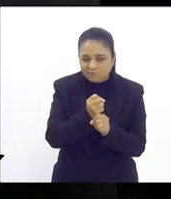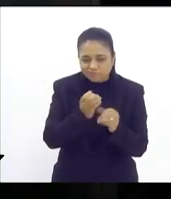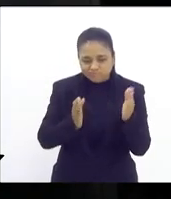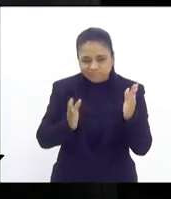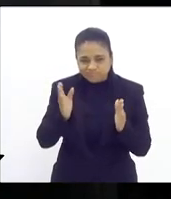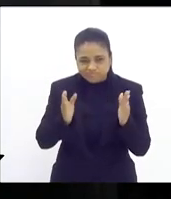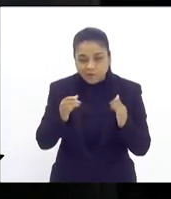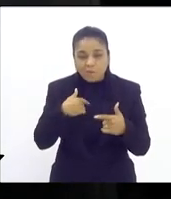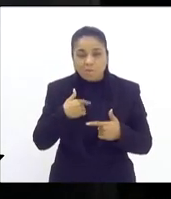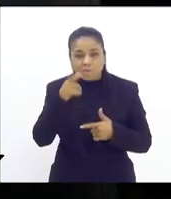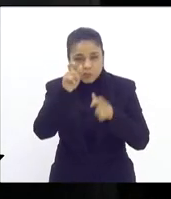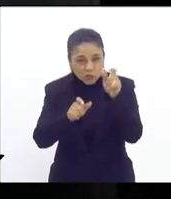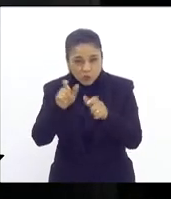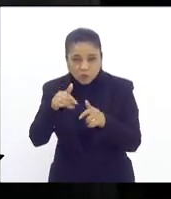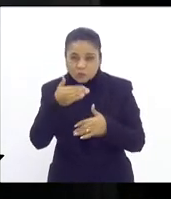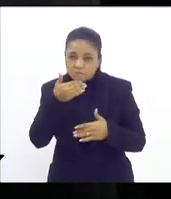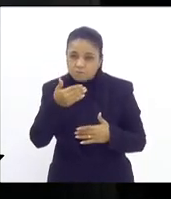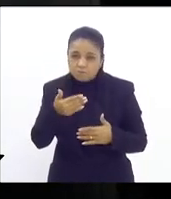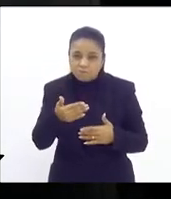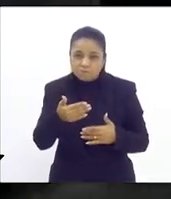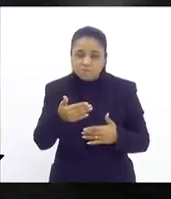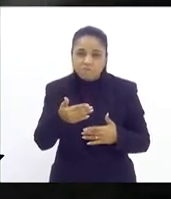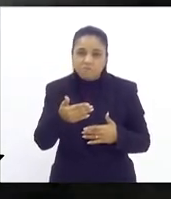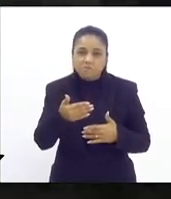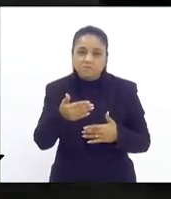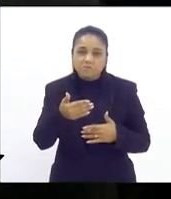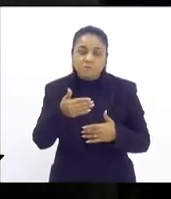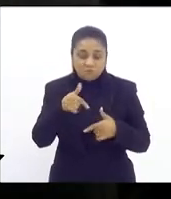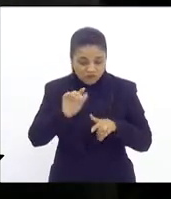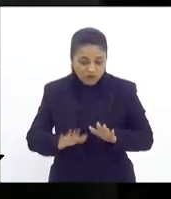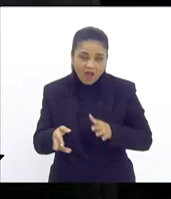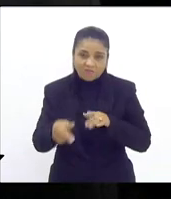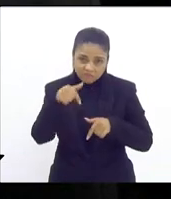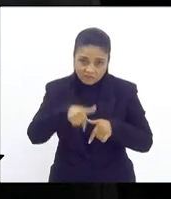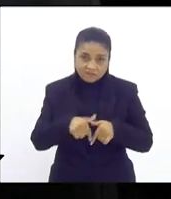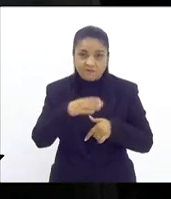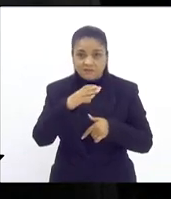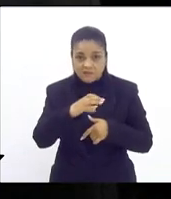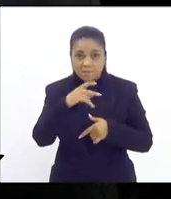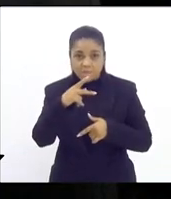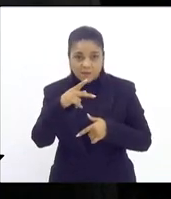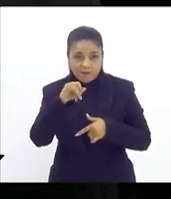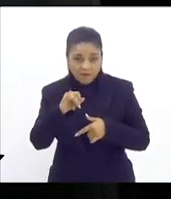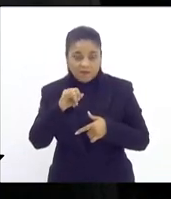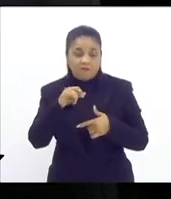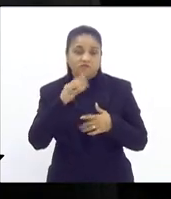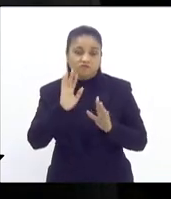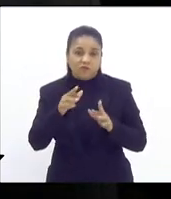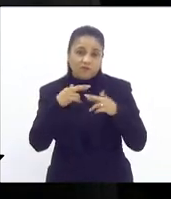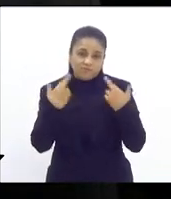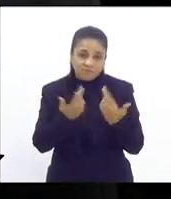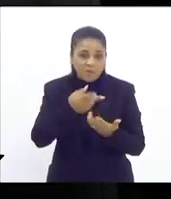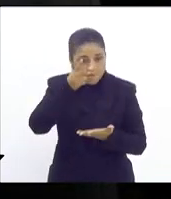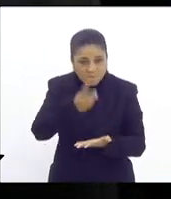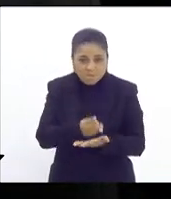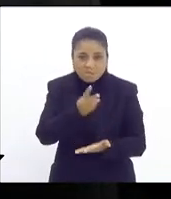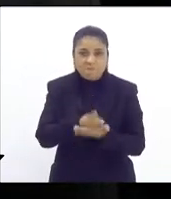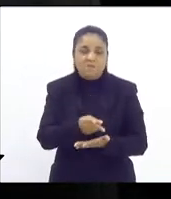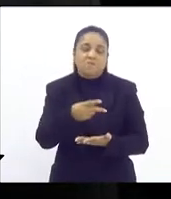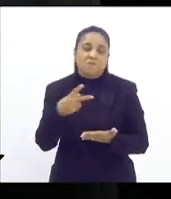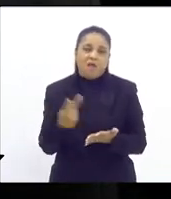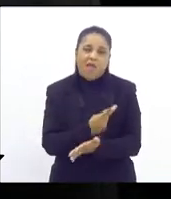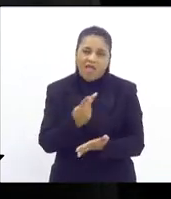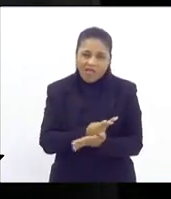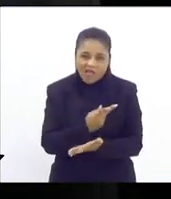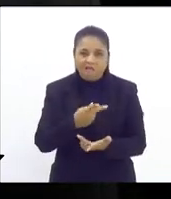São pessoas que realmente tiveram aqui em outras CPI e não podemos cometer esse mesmo erro das outras CPI nós temos